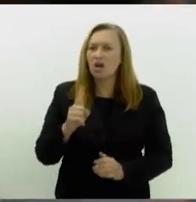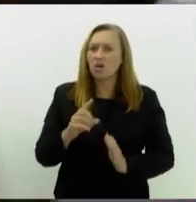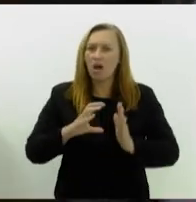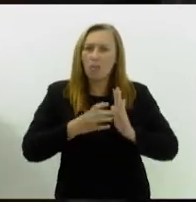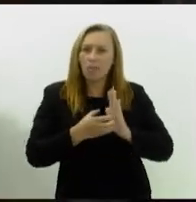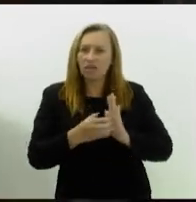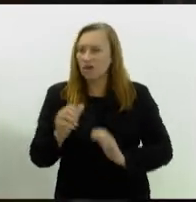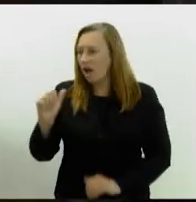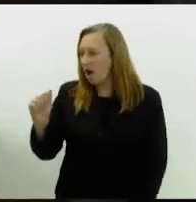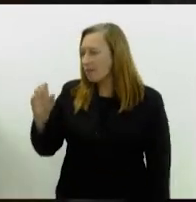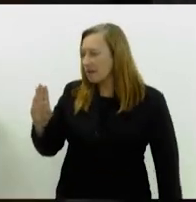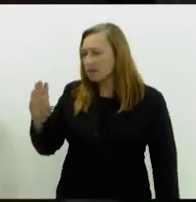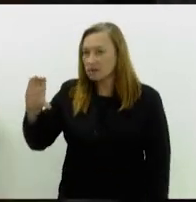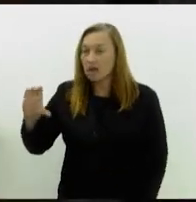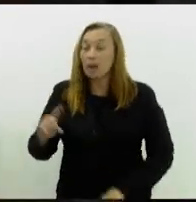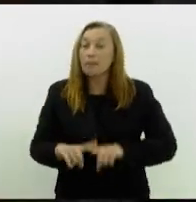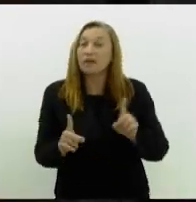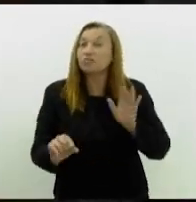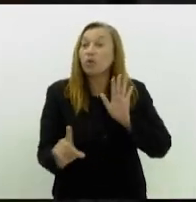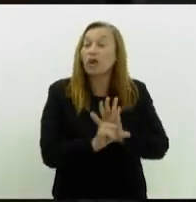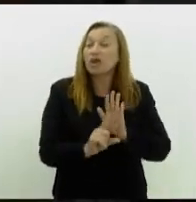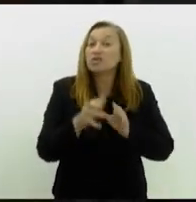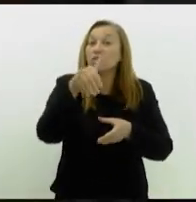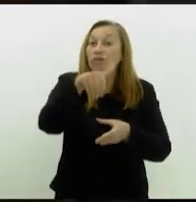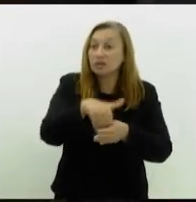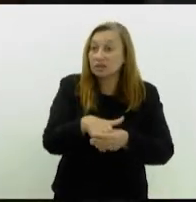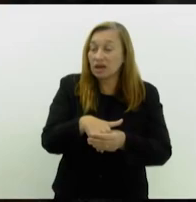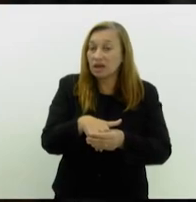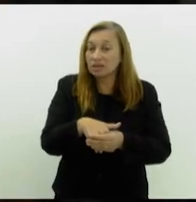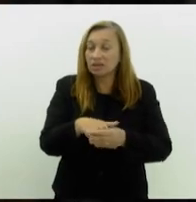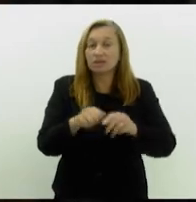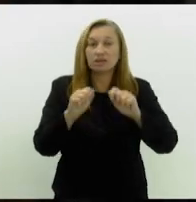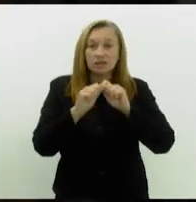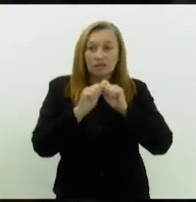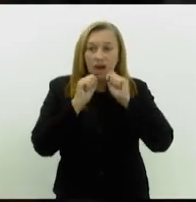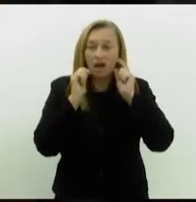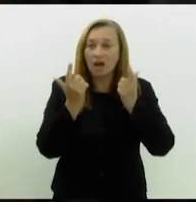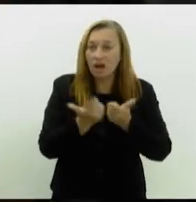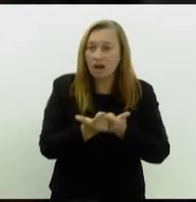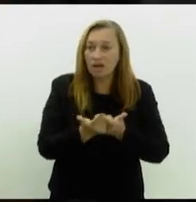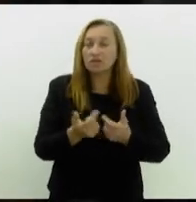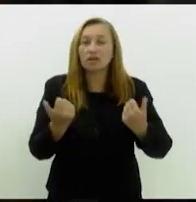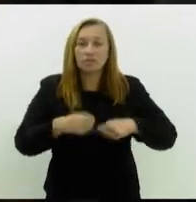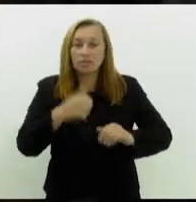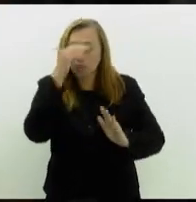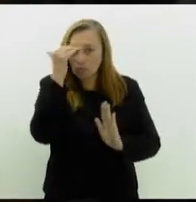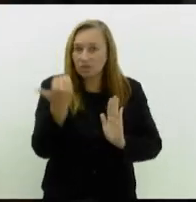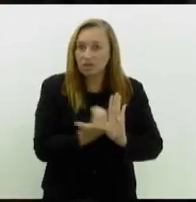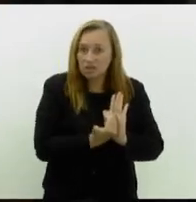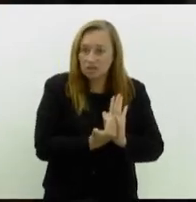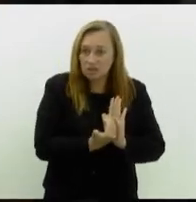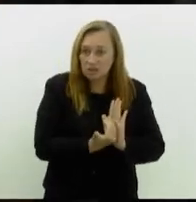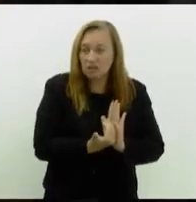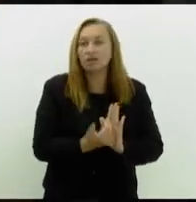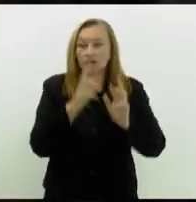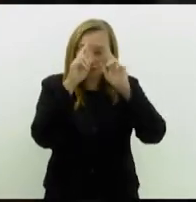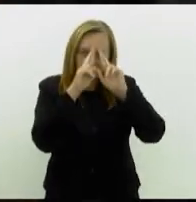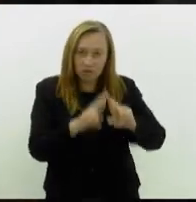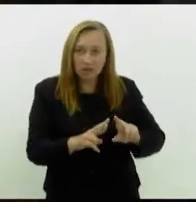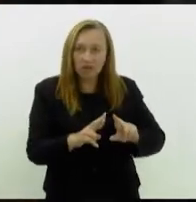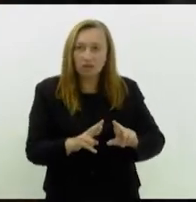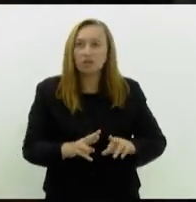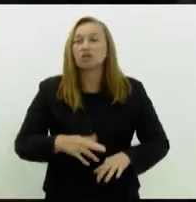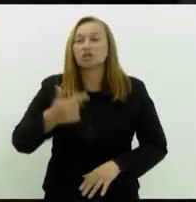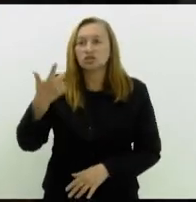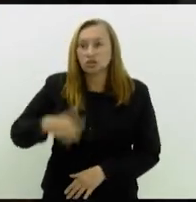a mas por leis votadas neste Parlamento que tem ser cumpridas e tem que ser respeitadas